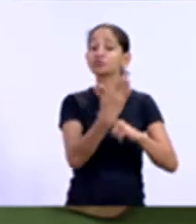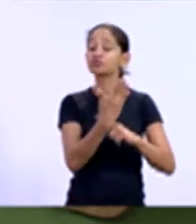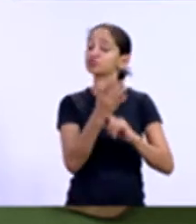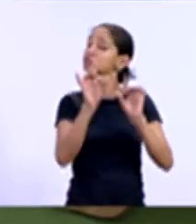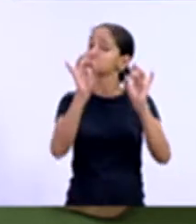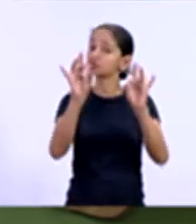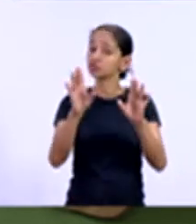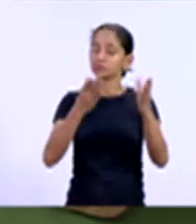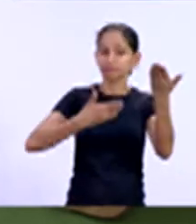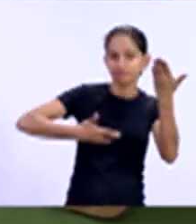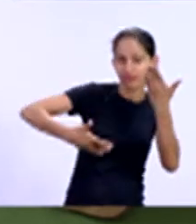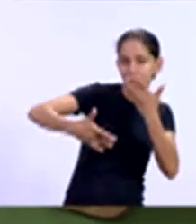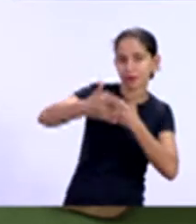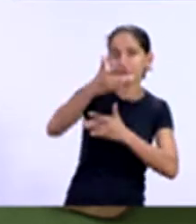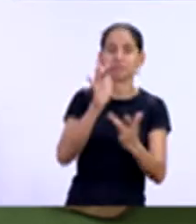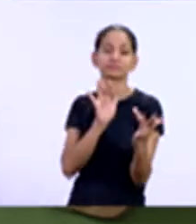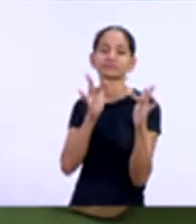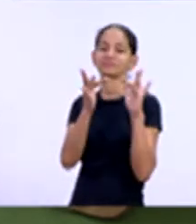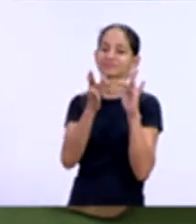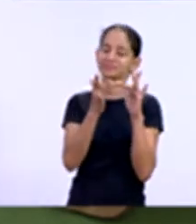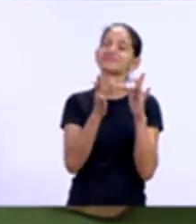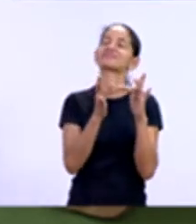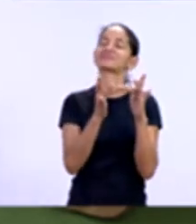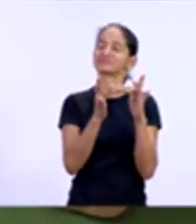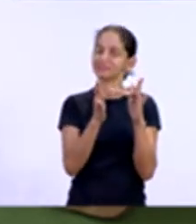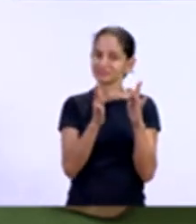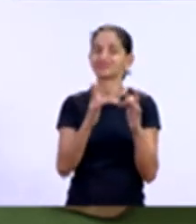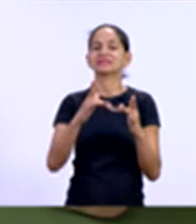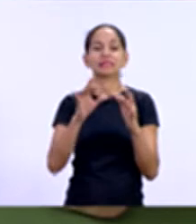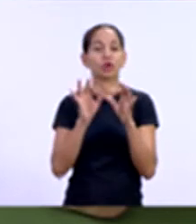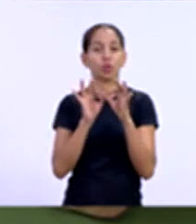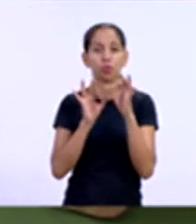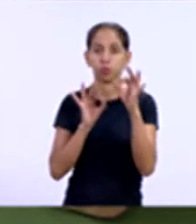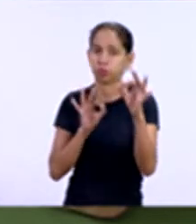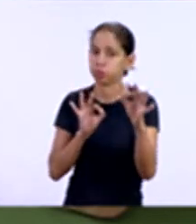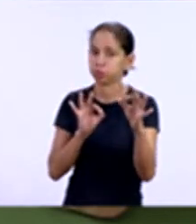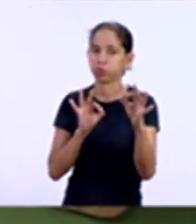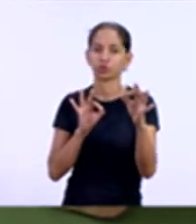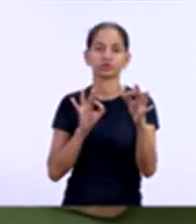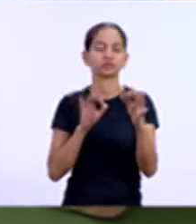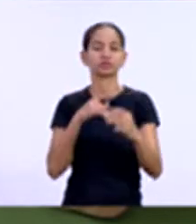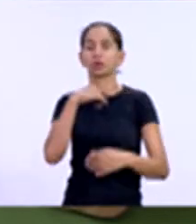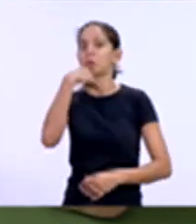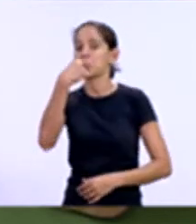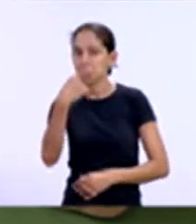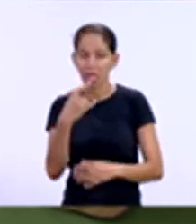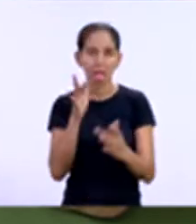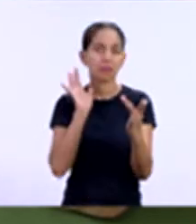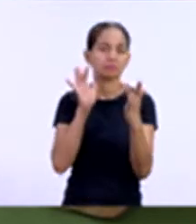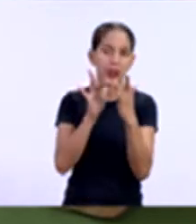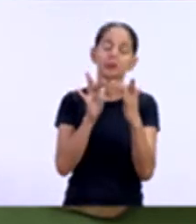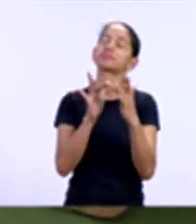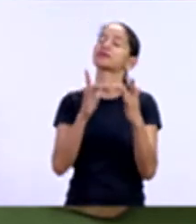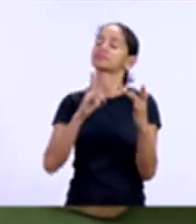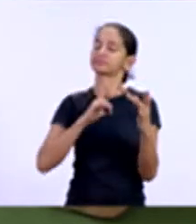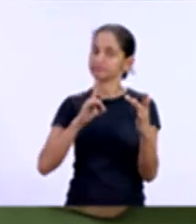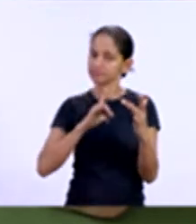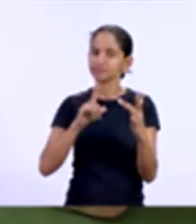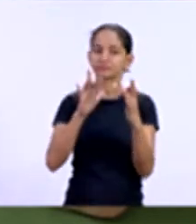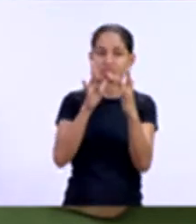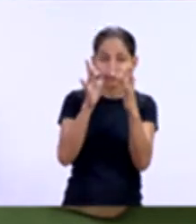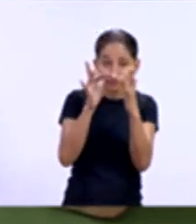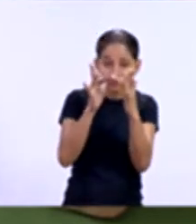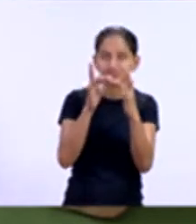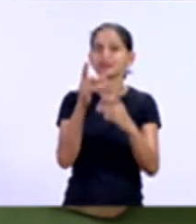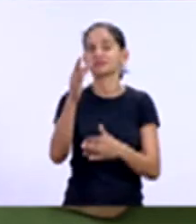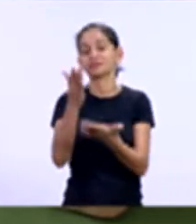interação professor-aluno, ela também ocorre, né, no EAD, não é porque vocês estão aí em outro município, a gente aqui em outra localidade, não tem essa interação.